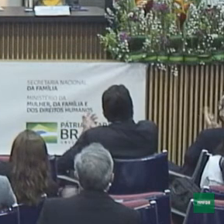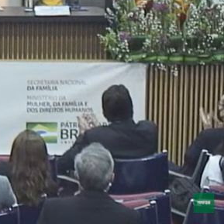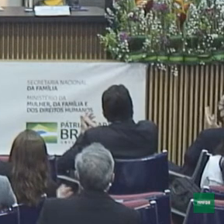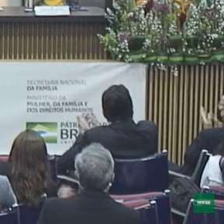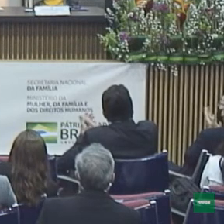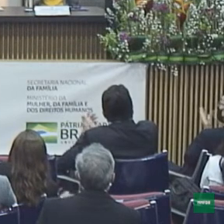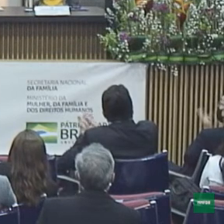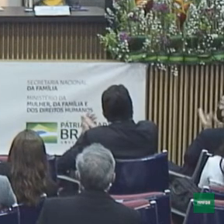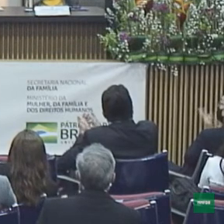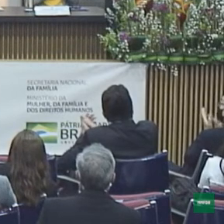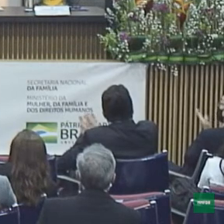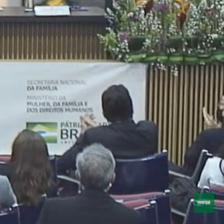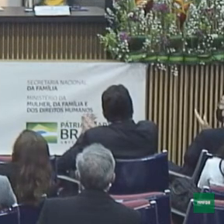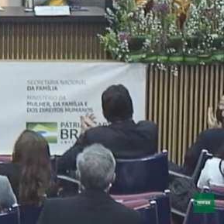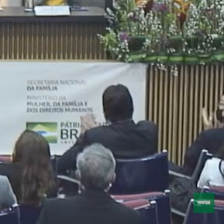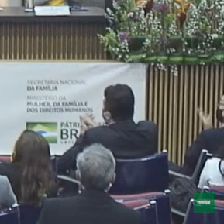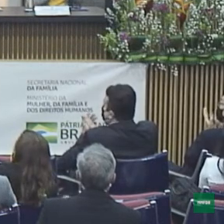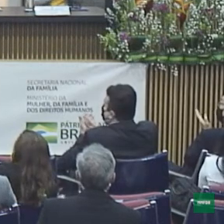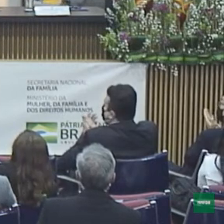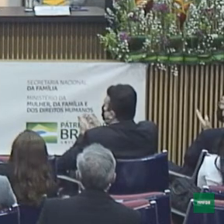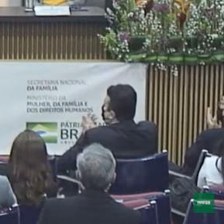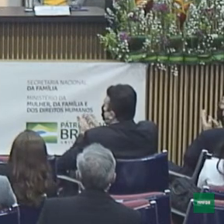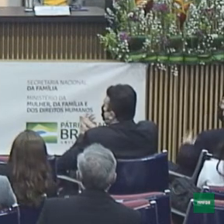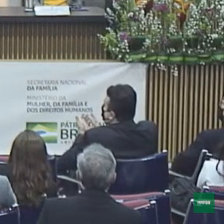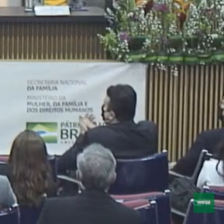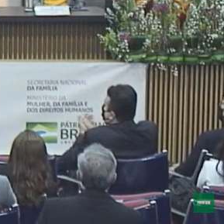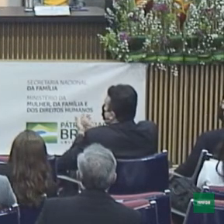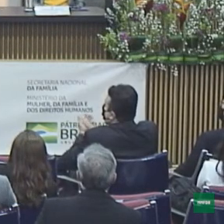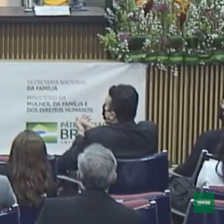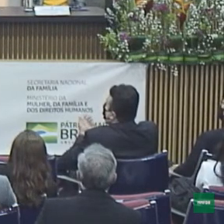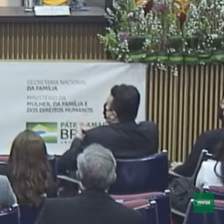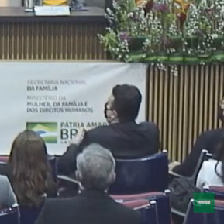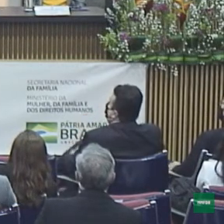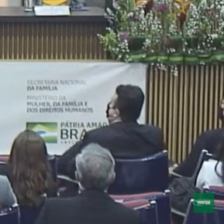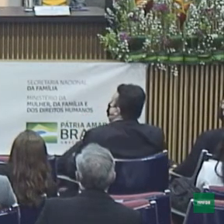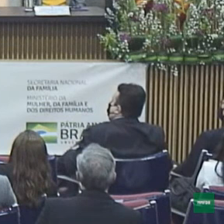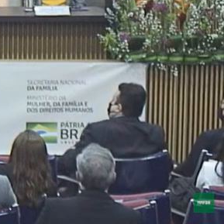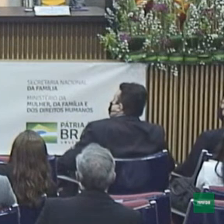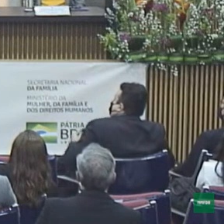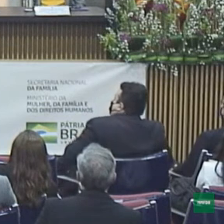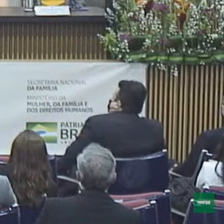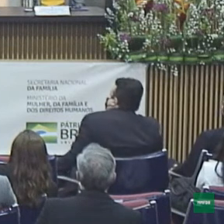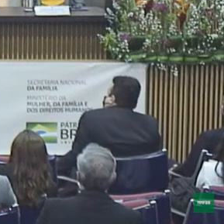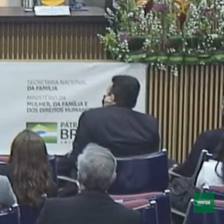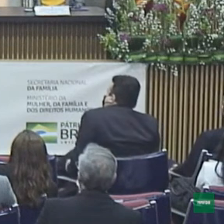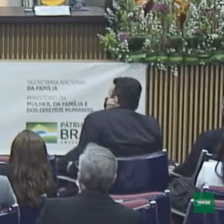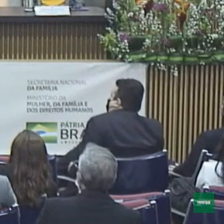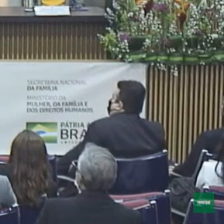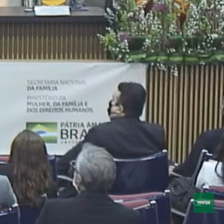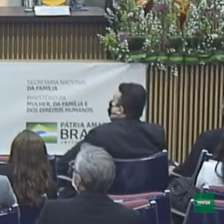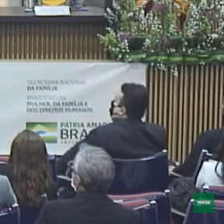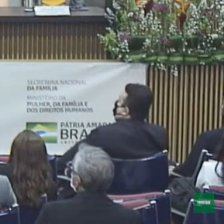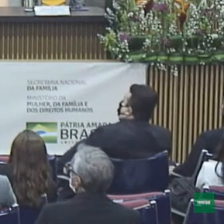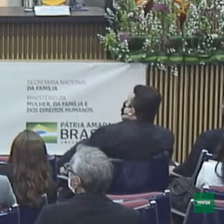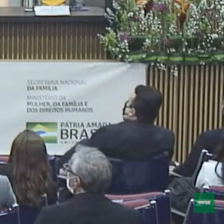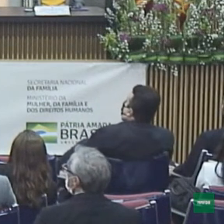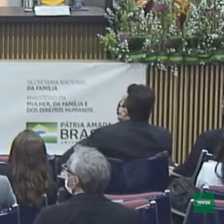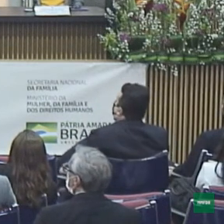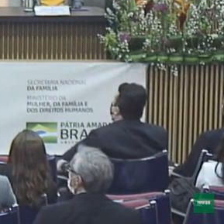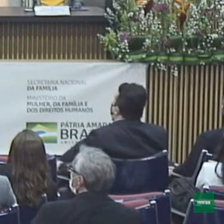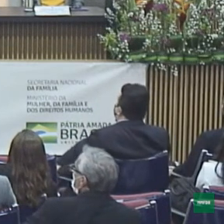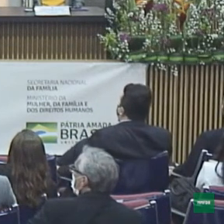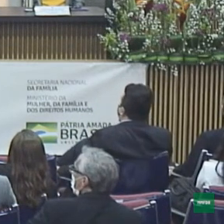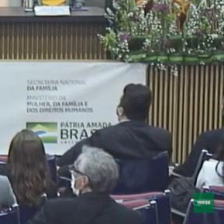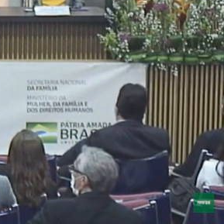Primeira edição do Prêmio Melhores Práticas em Equilíbrio Trabalho-Família. Empresa de médio porte.